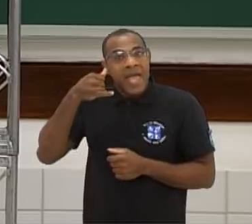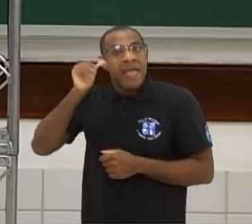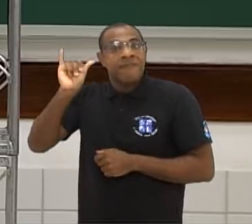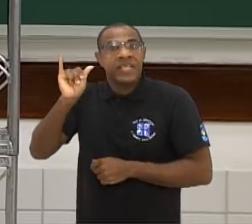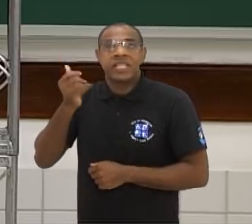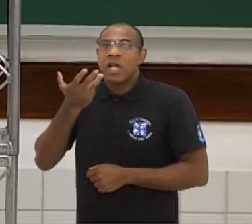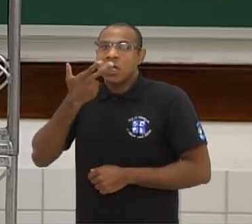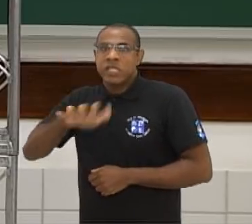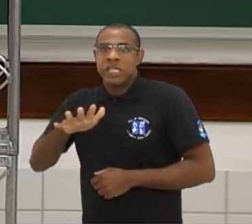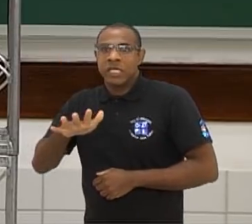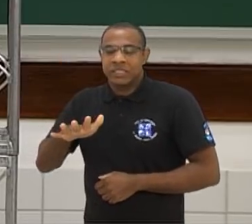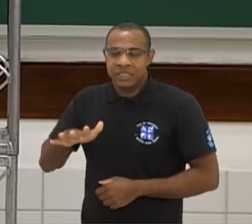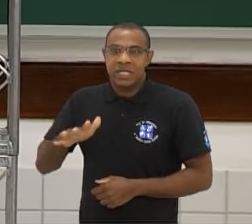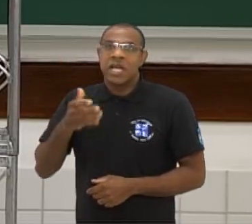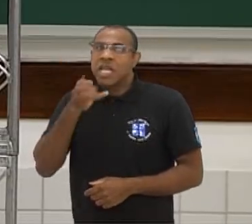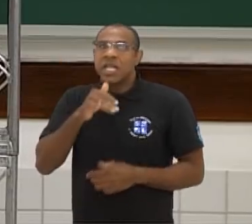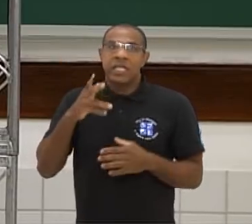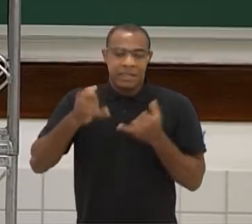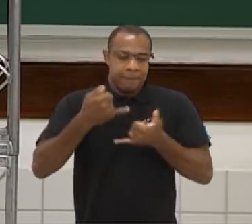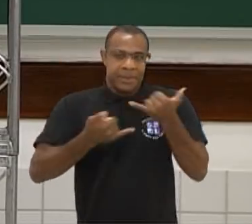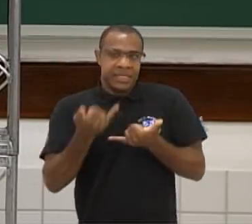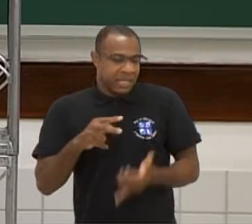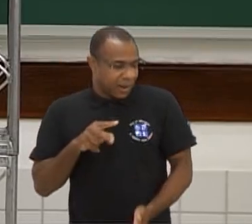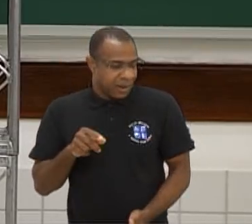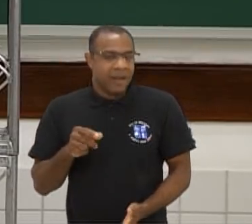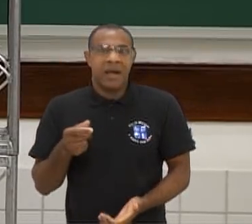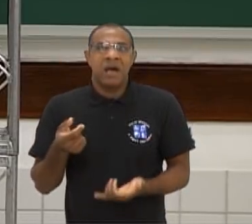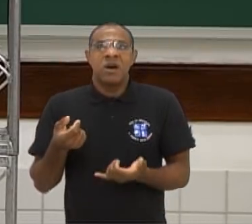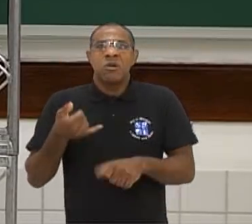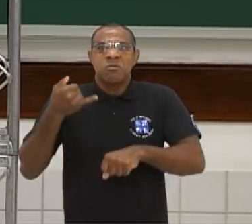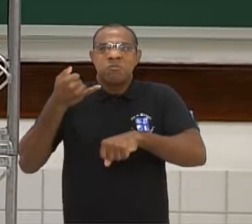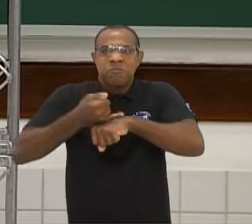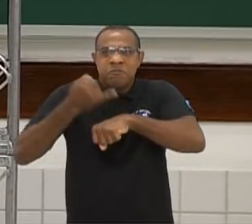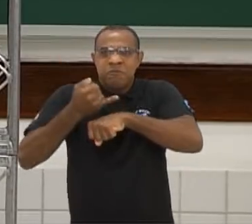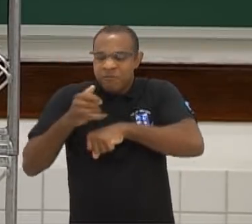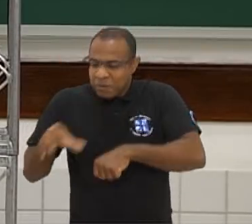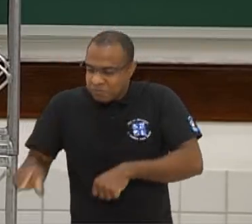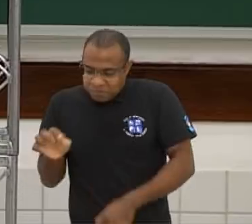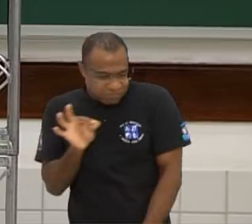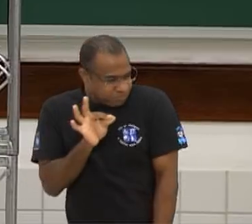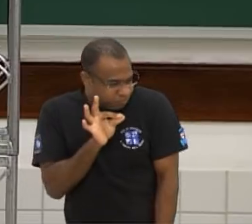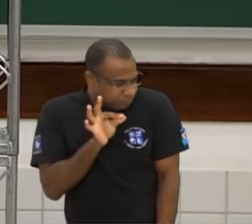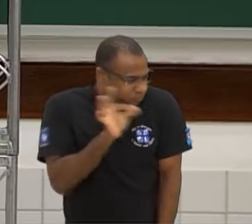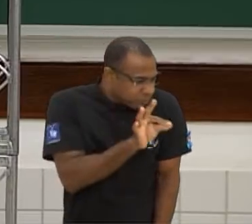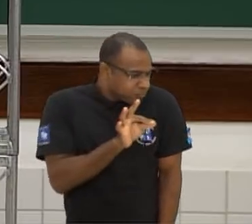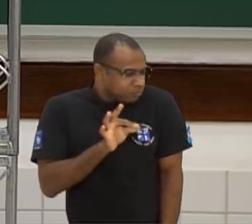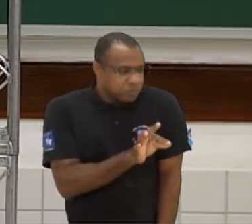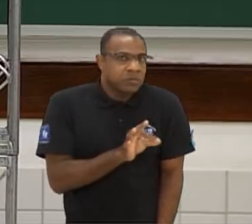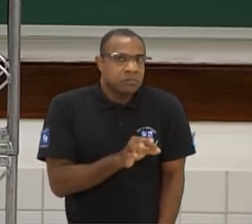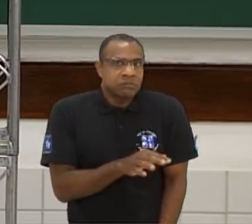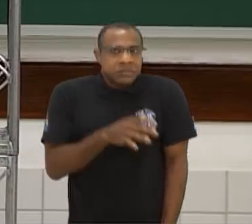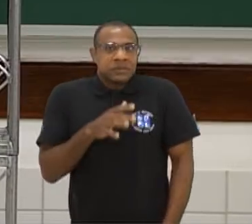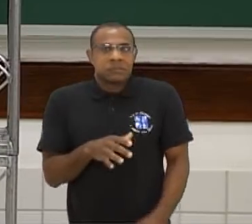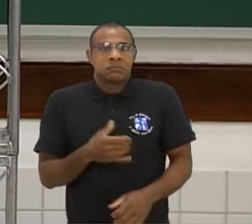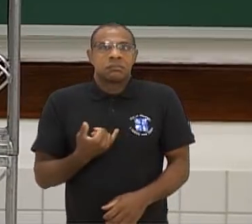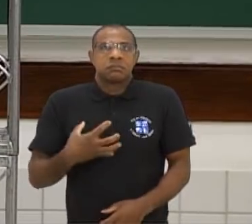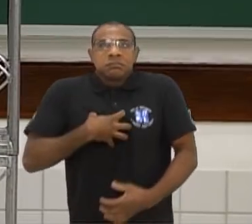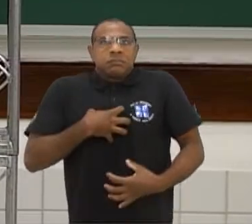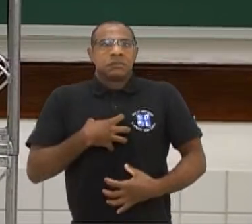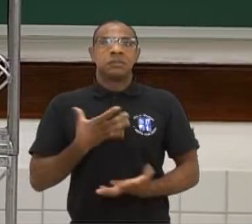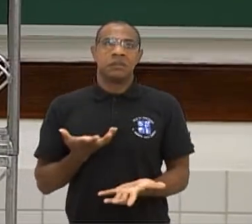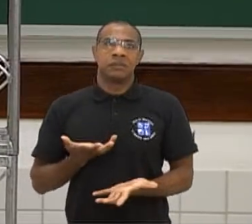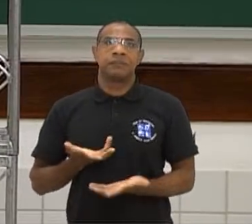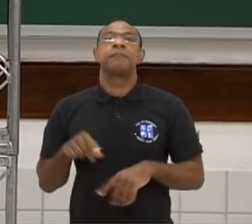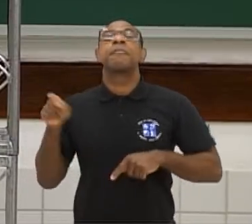pode dar um choque elétrico nela. E outra coisa, ele é dividido em